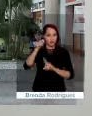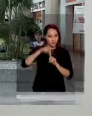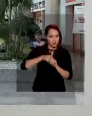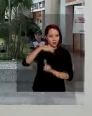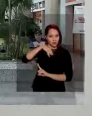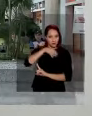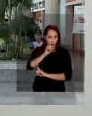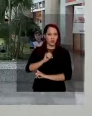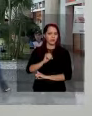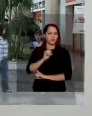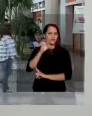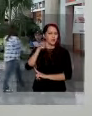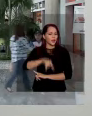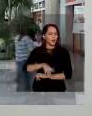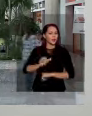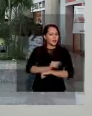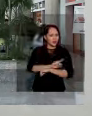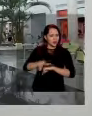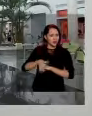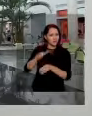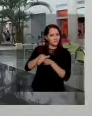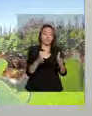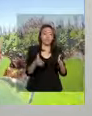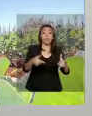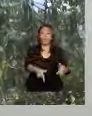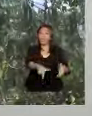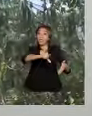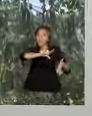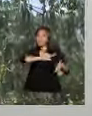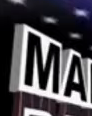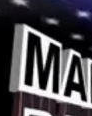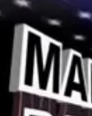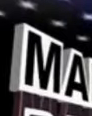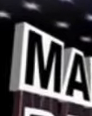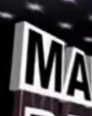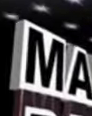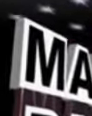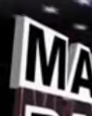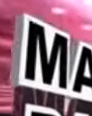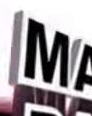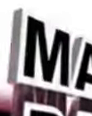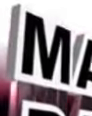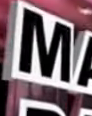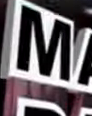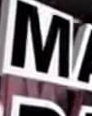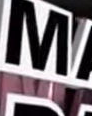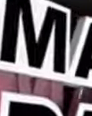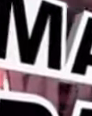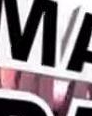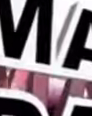telejornal. Vamos agora chamar as nossas principais manchetes de hoje.